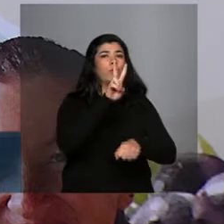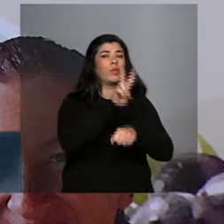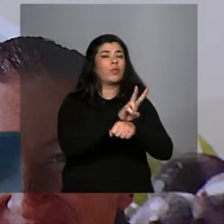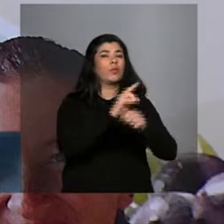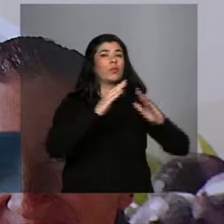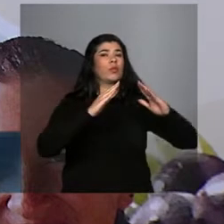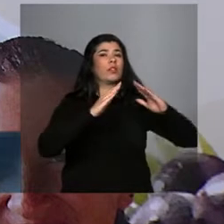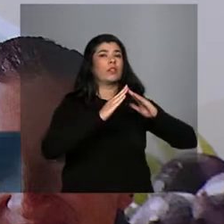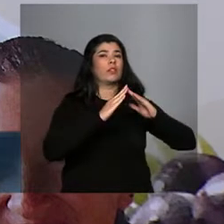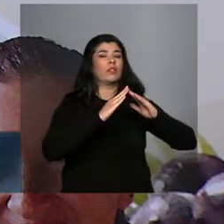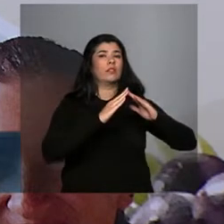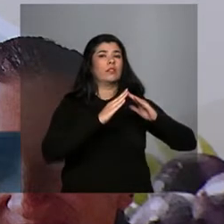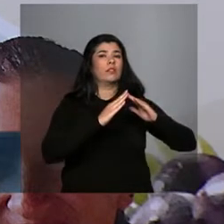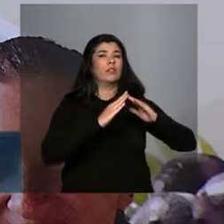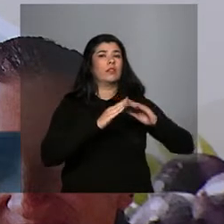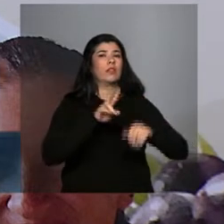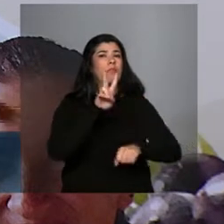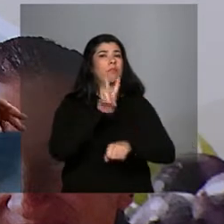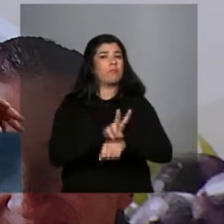casa,